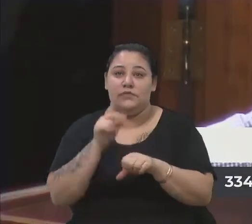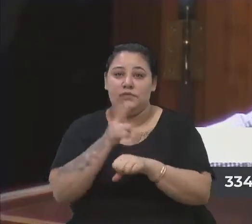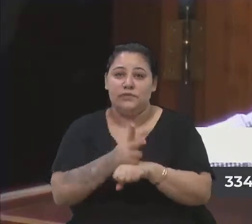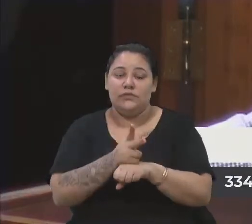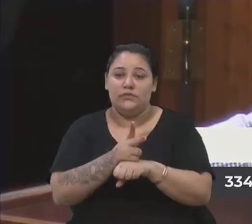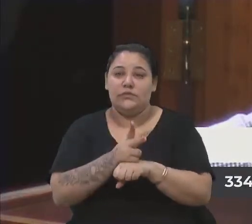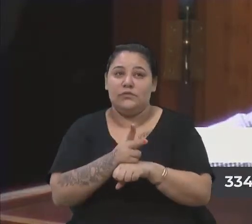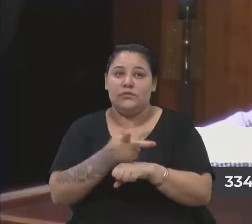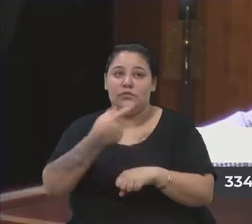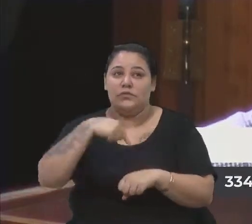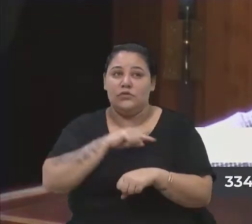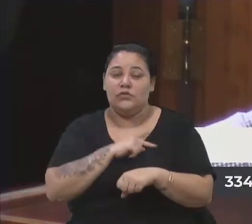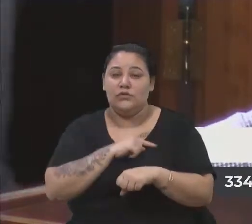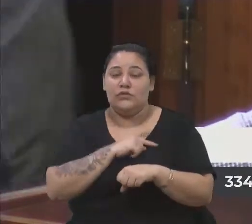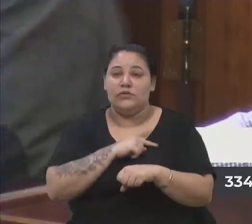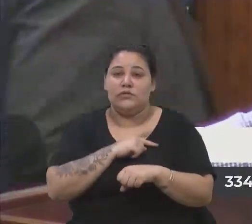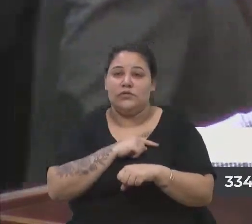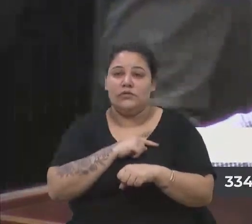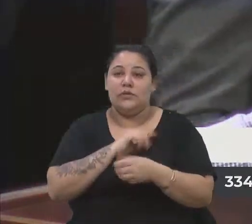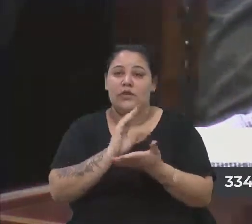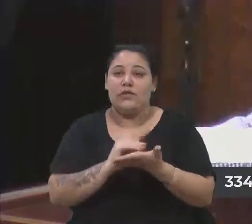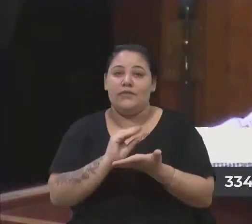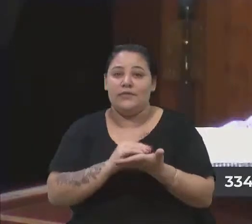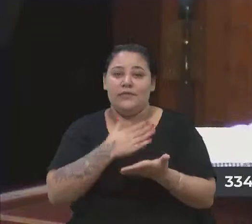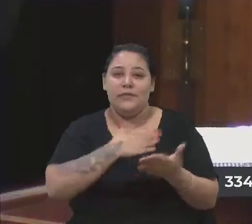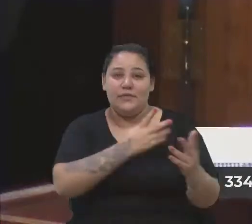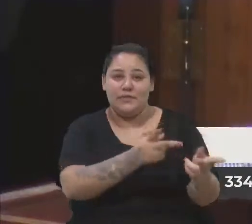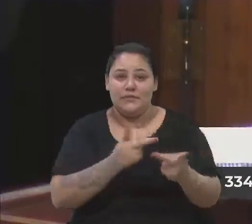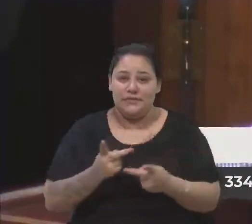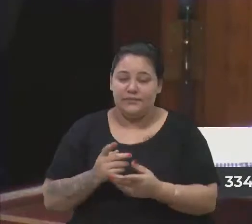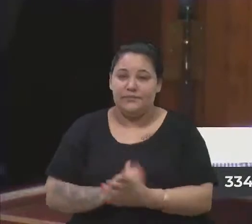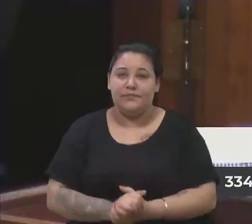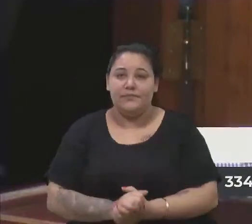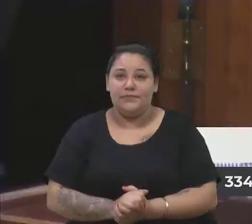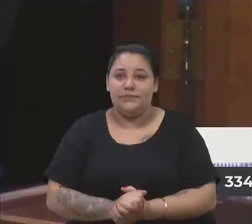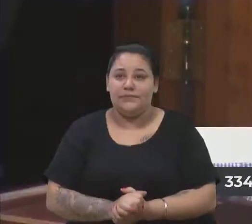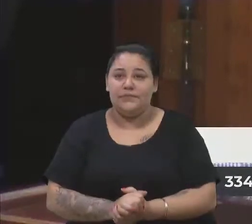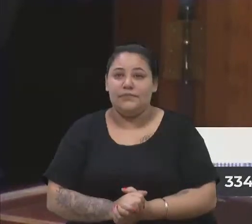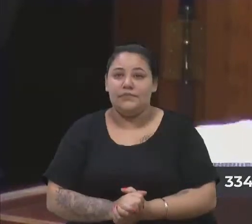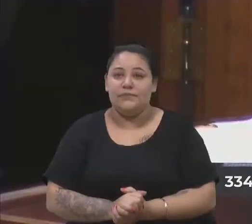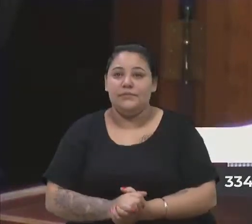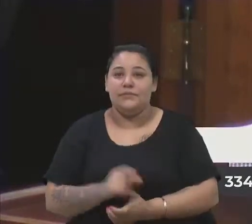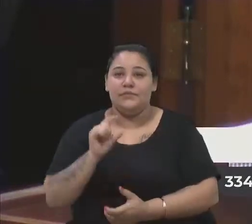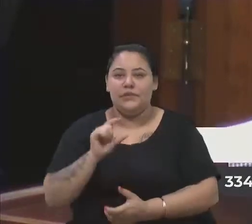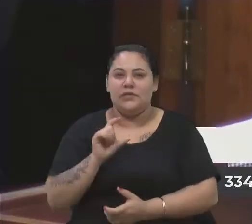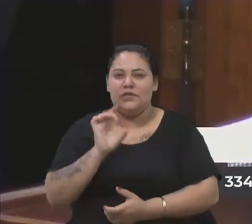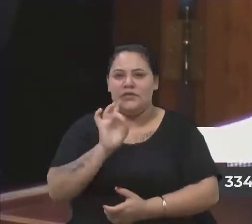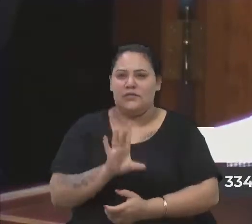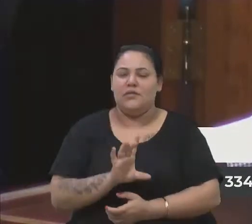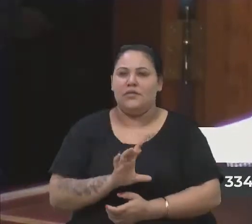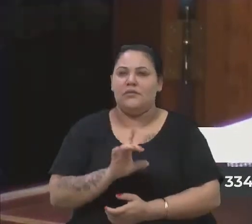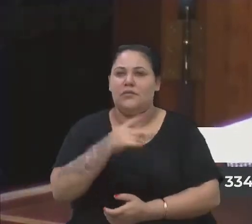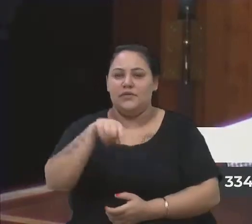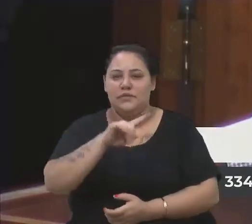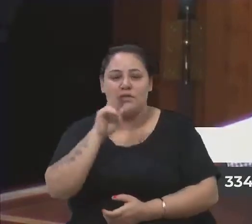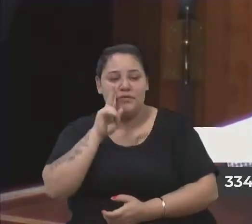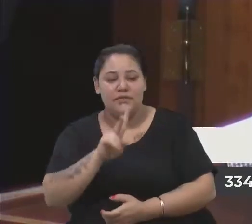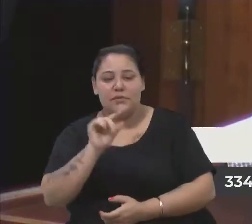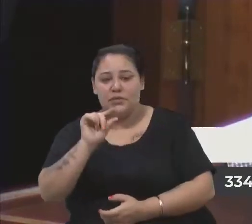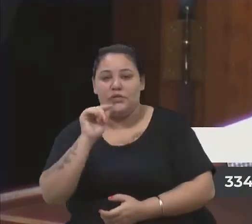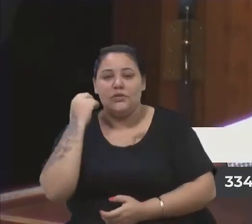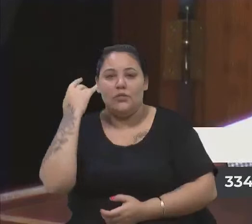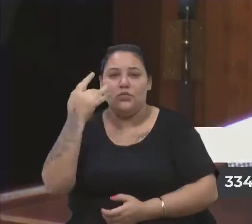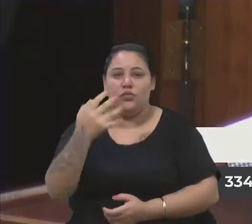do qual nós gravamos na minha visita, pelo menos um pedaço dele, para você ver um pouquinho da